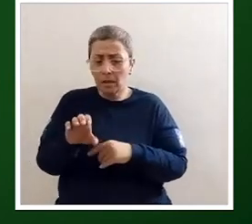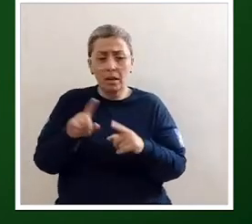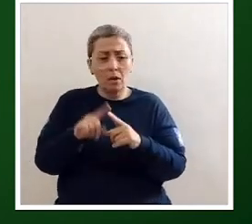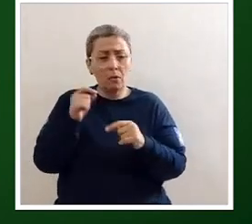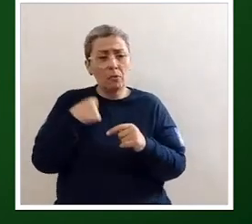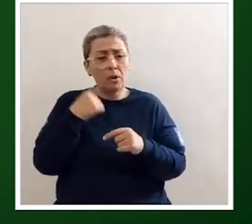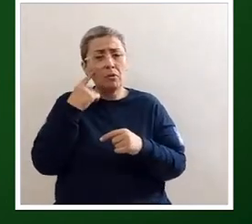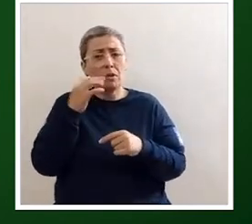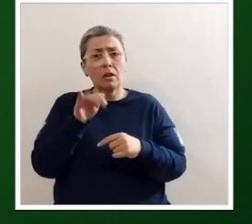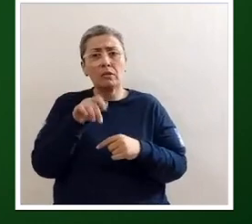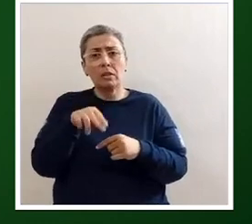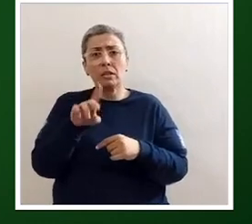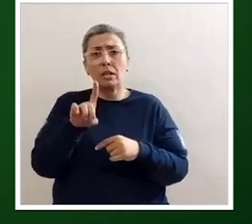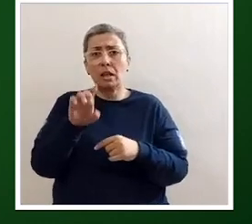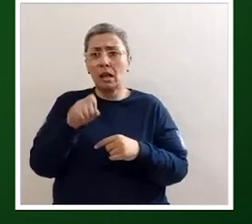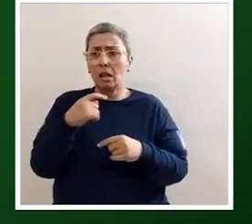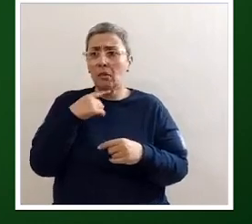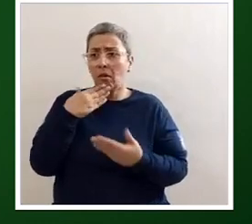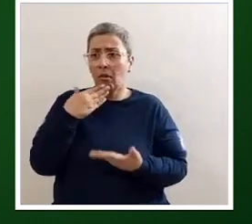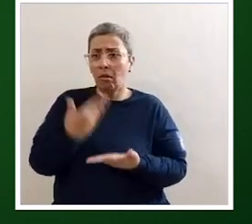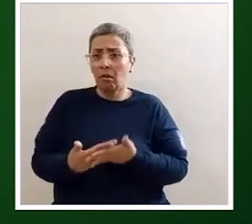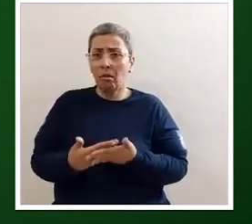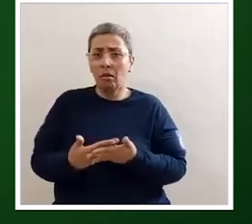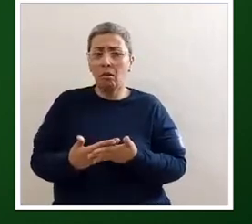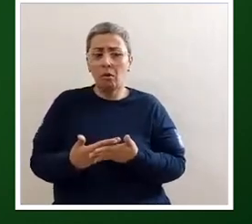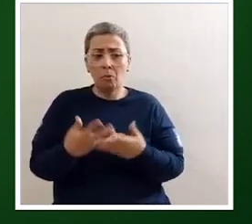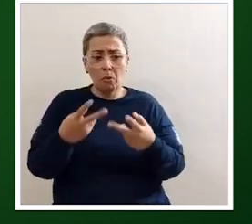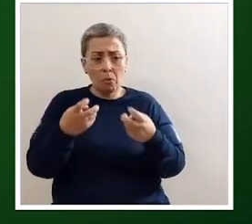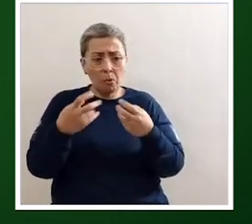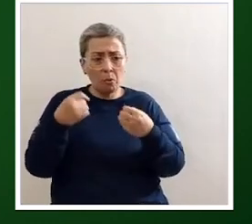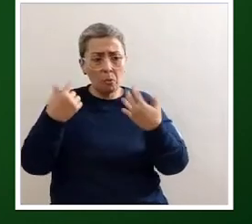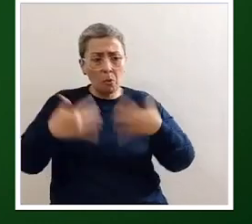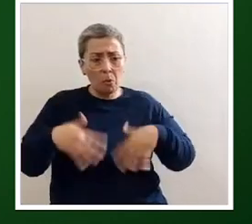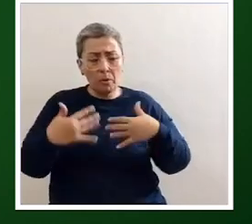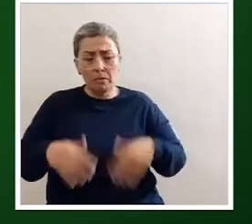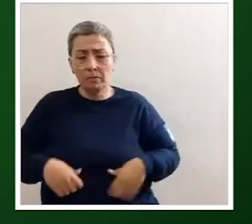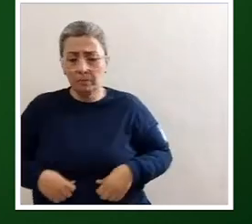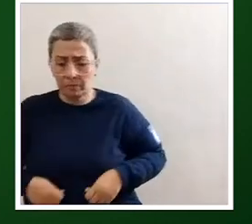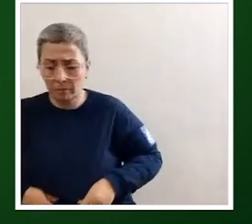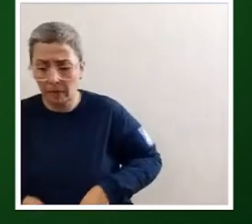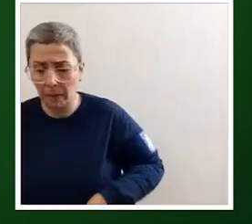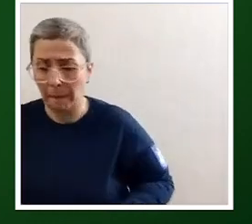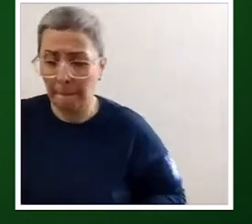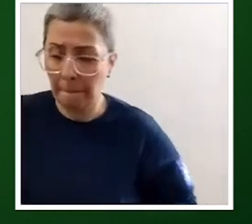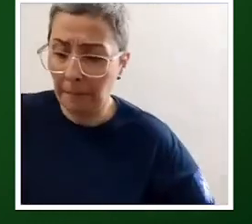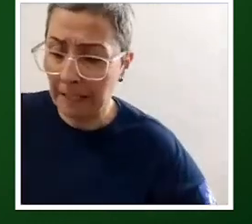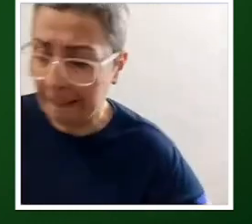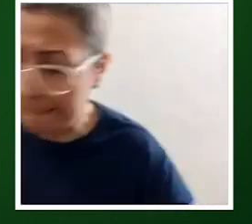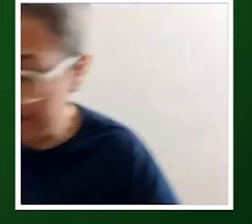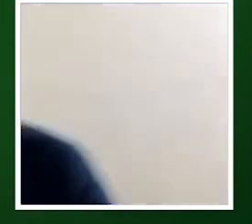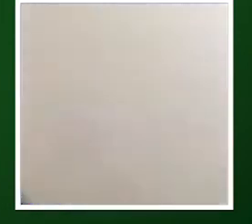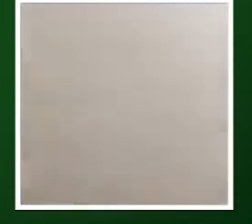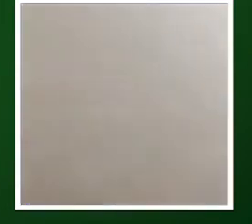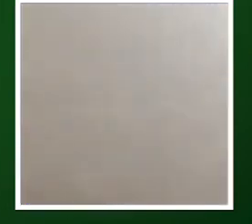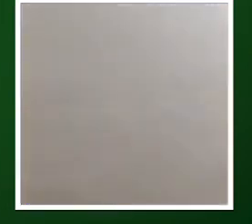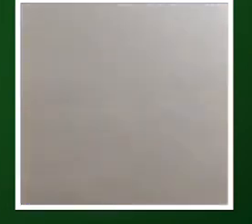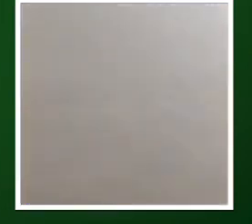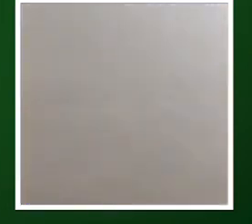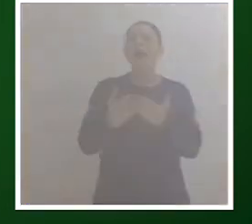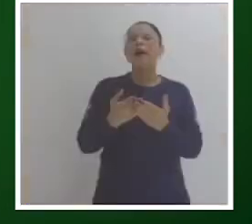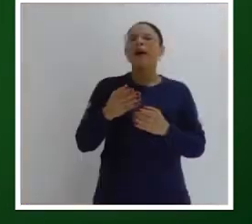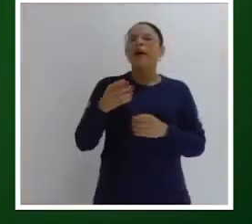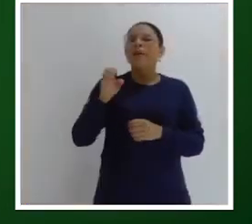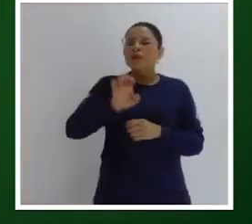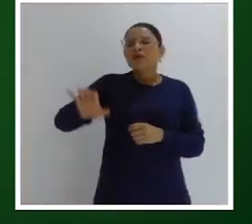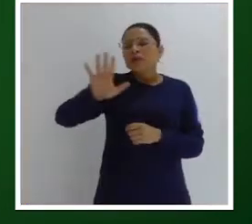ficou né ela ficou abismada de ver como tinha tantos recursos para serem mandados para os Estados para os municípios